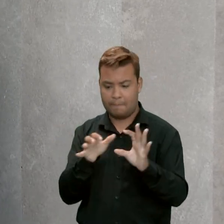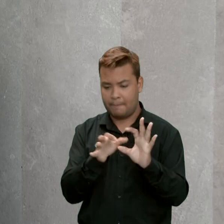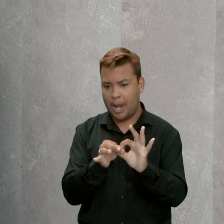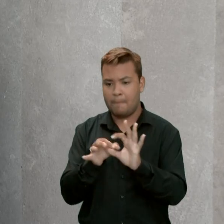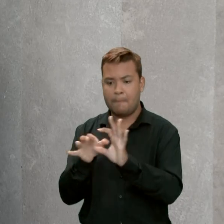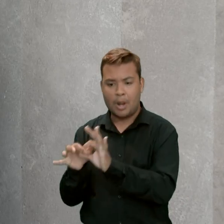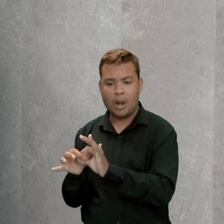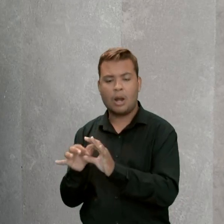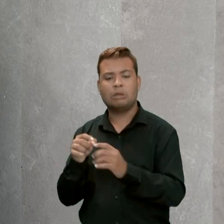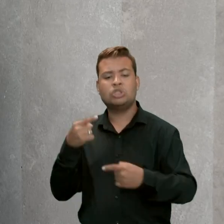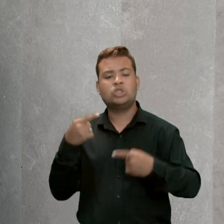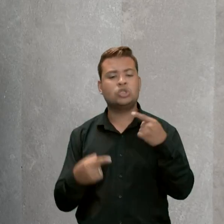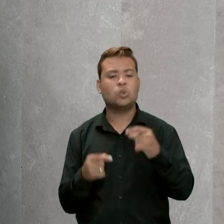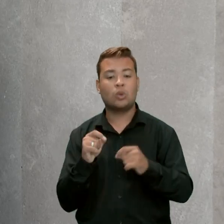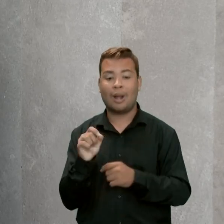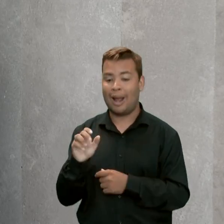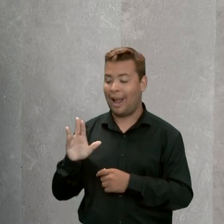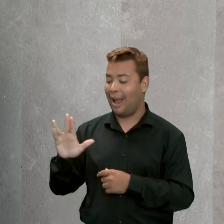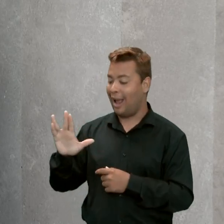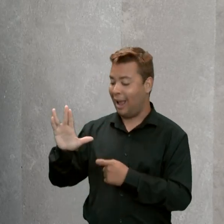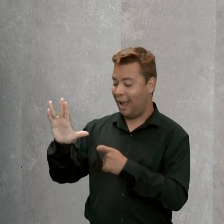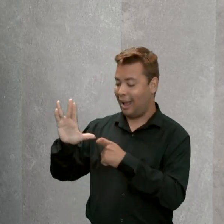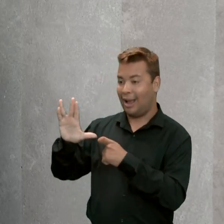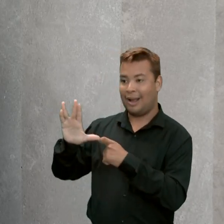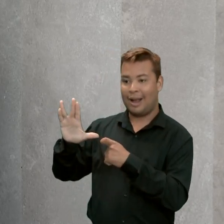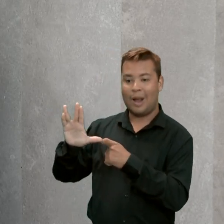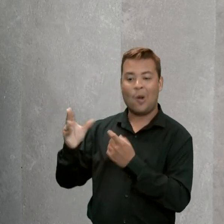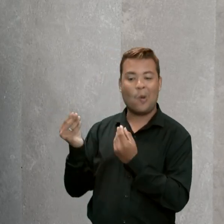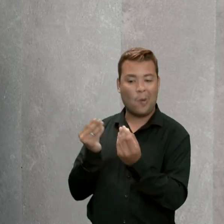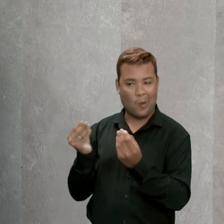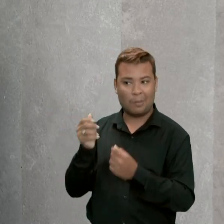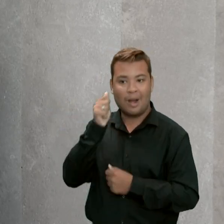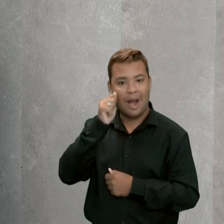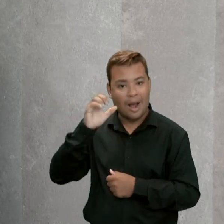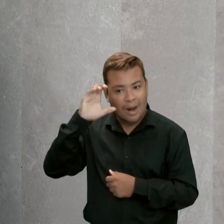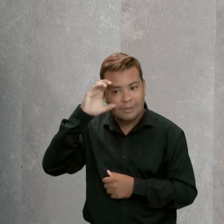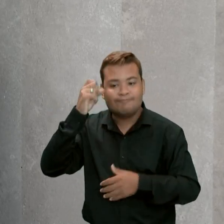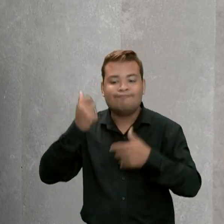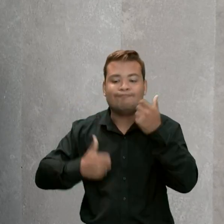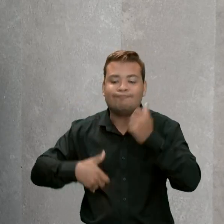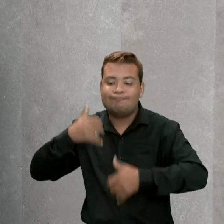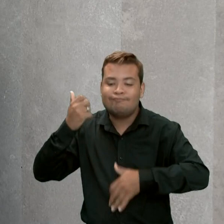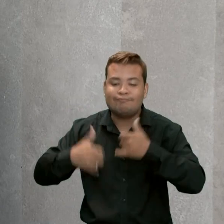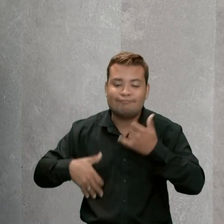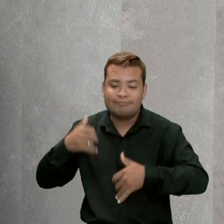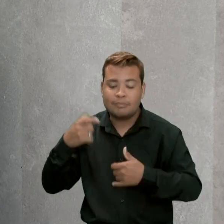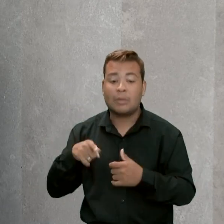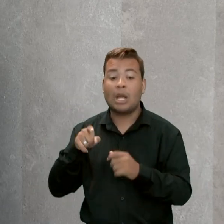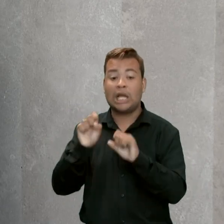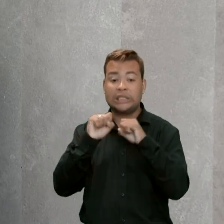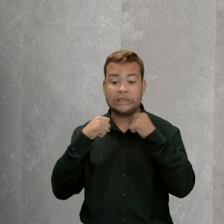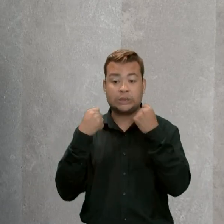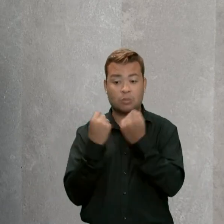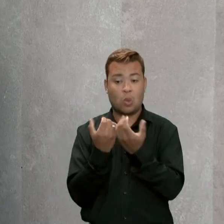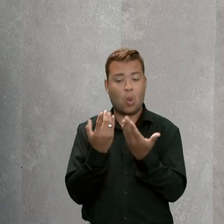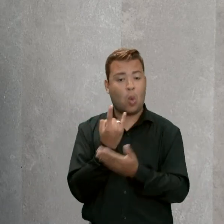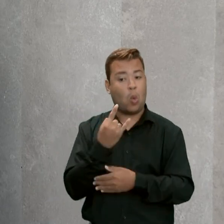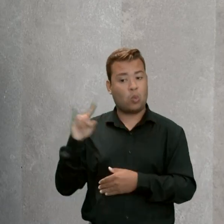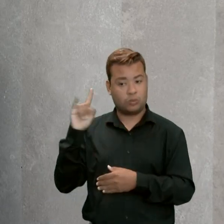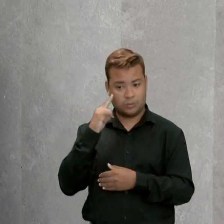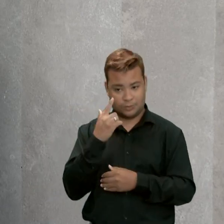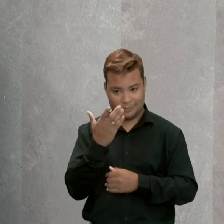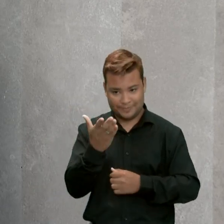uso medicinal da cannabis. E a Ana Clelma volta para trazer mais informações sobre o simpósio que se encerra hoje.